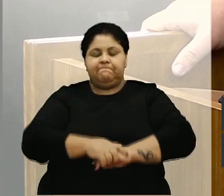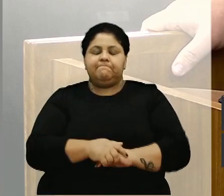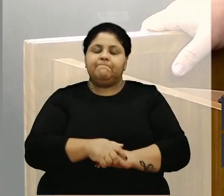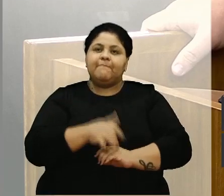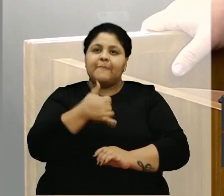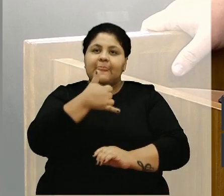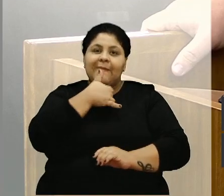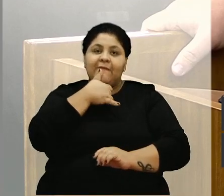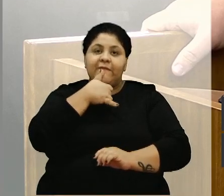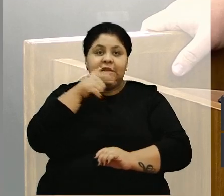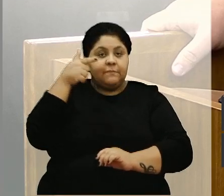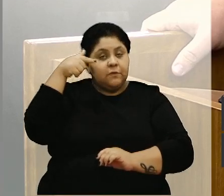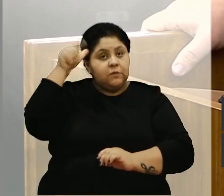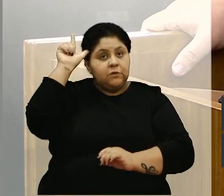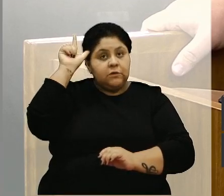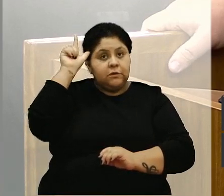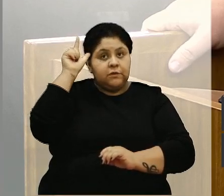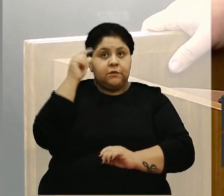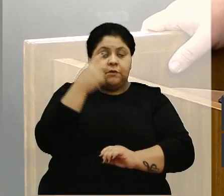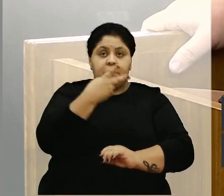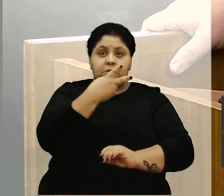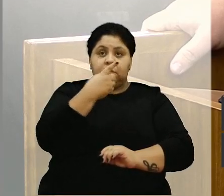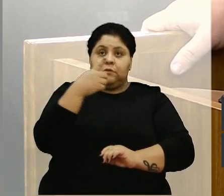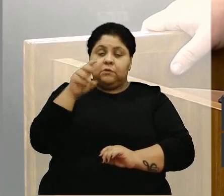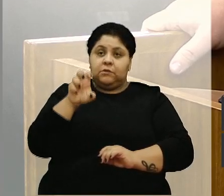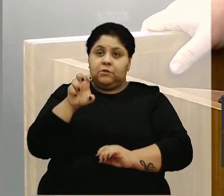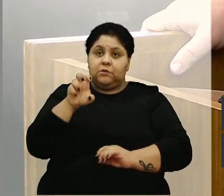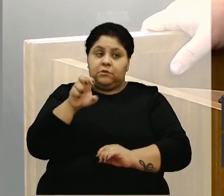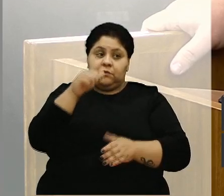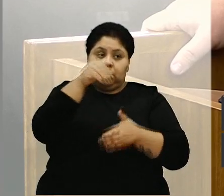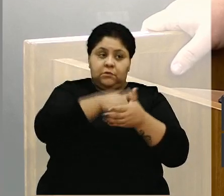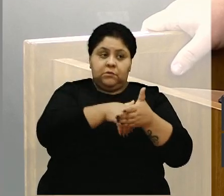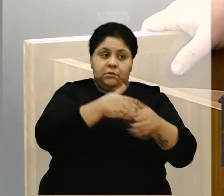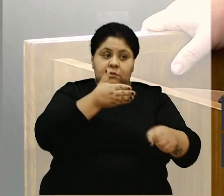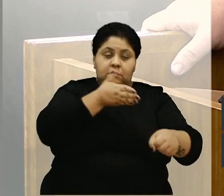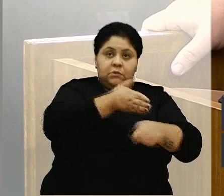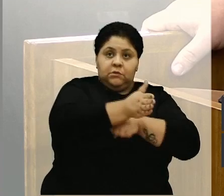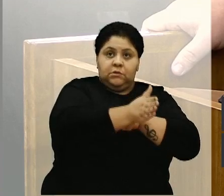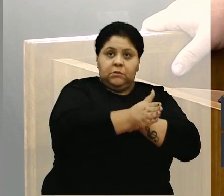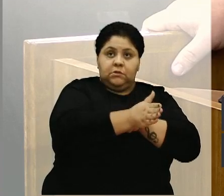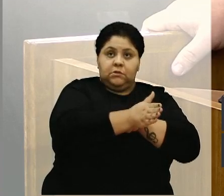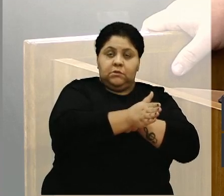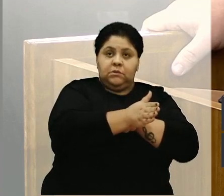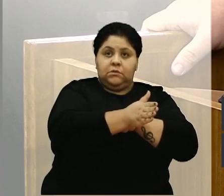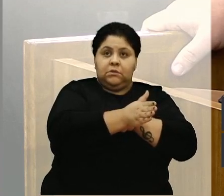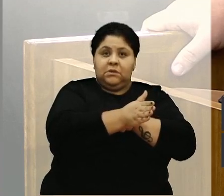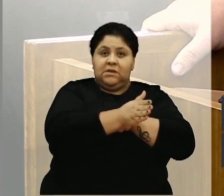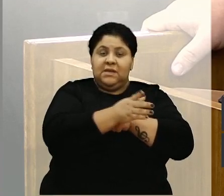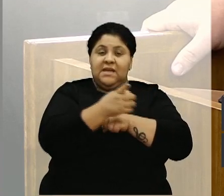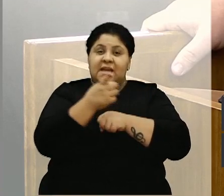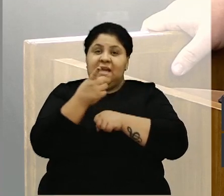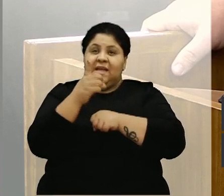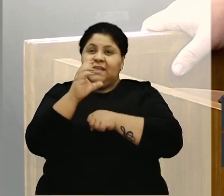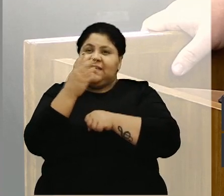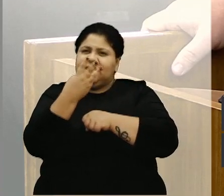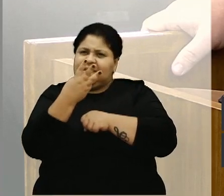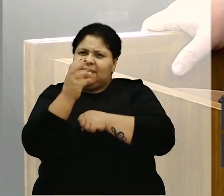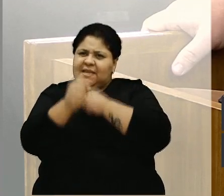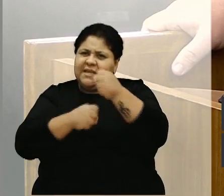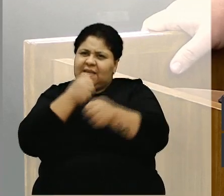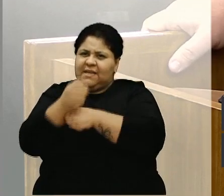Infelizmente, ontem, por 215 votos favoráveis à anistia de 3 anos da dívida